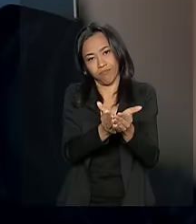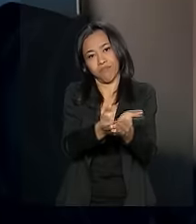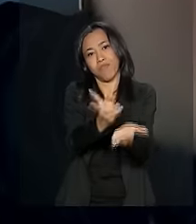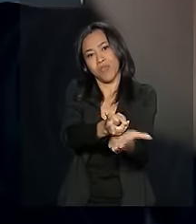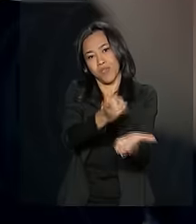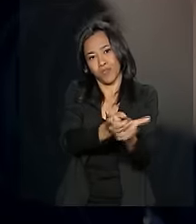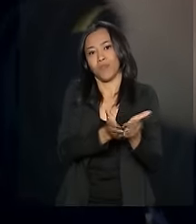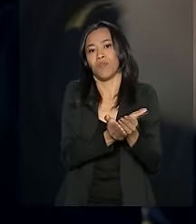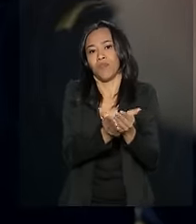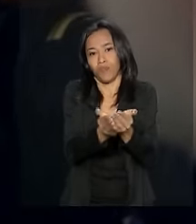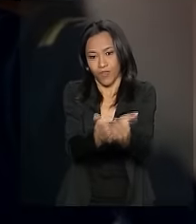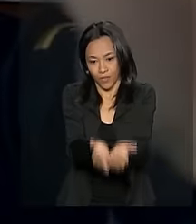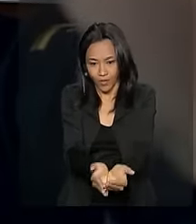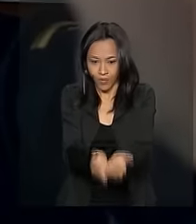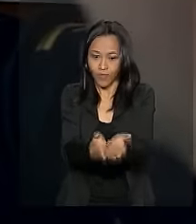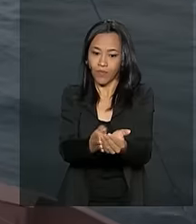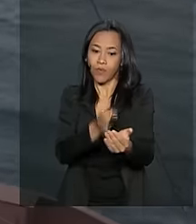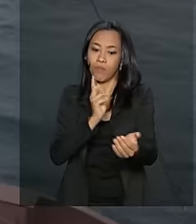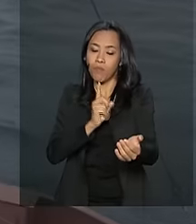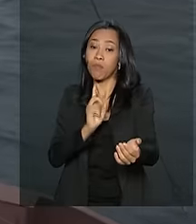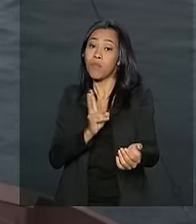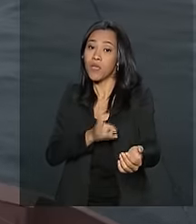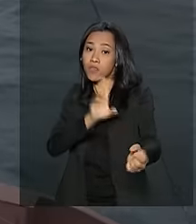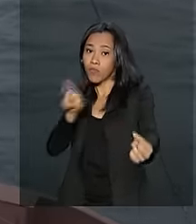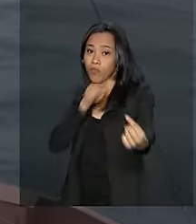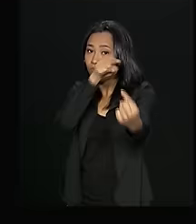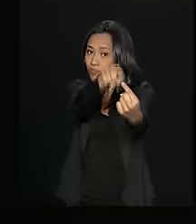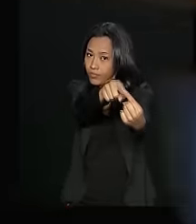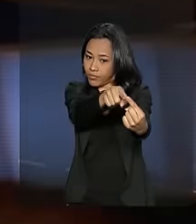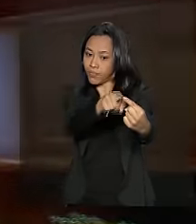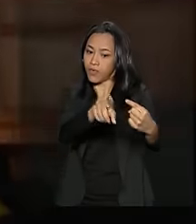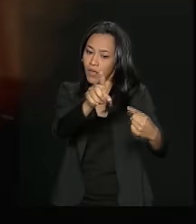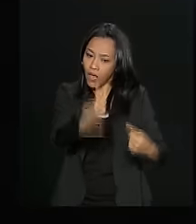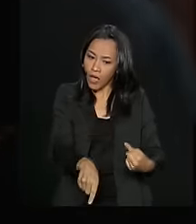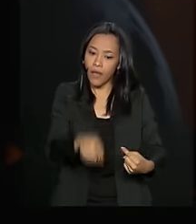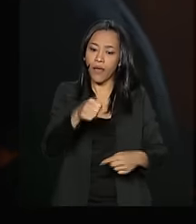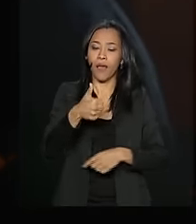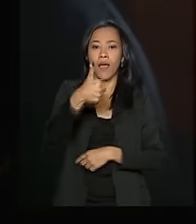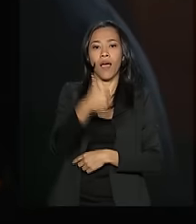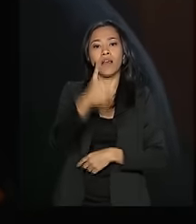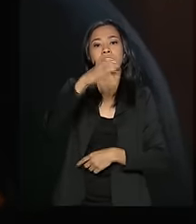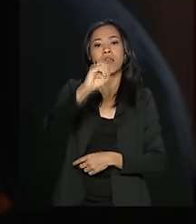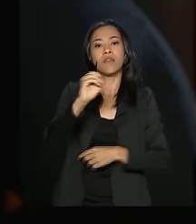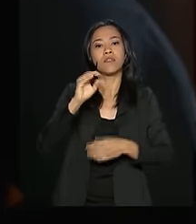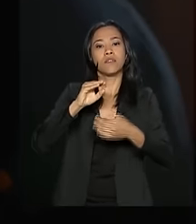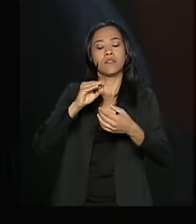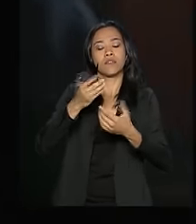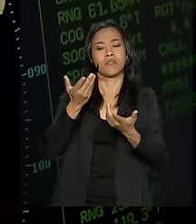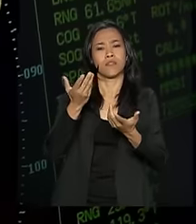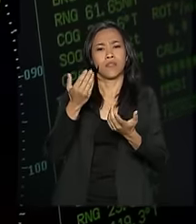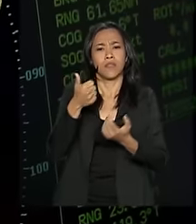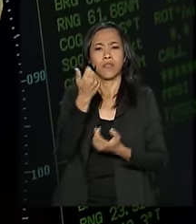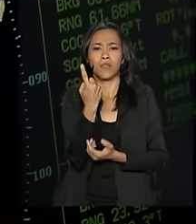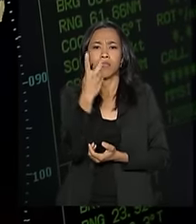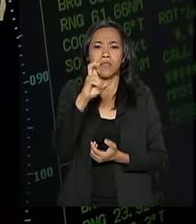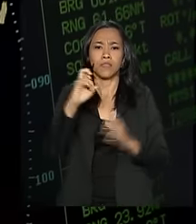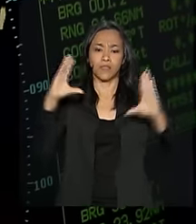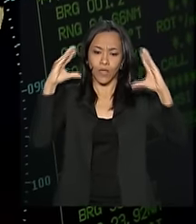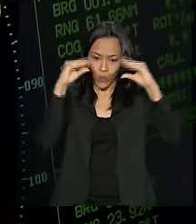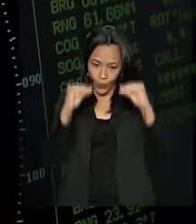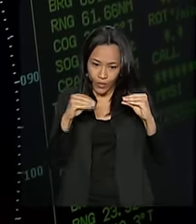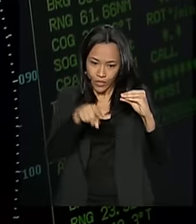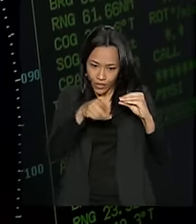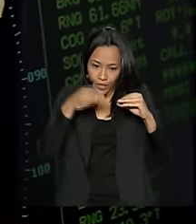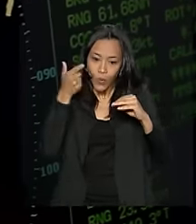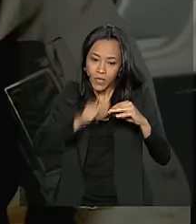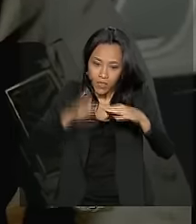navio, com o mesmo destino. É ainda no Drake, às 10h15 da noite, que oficialmente